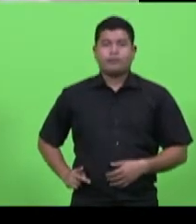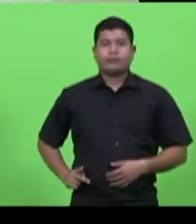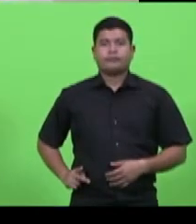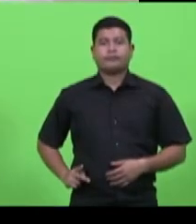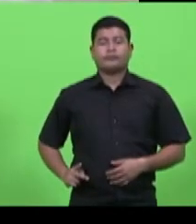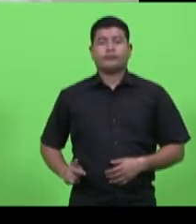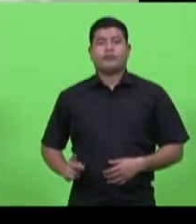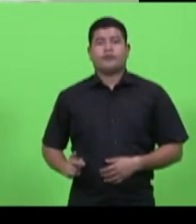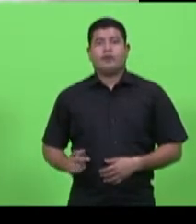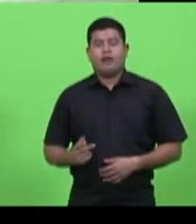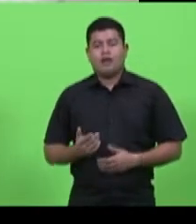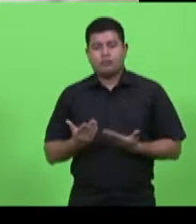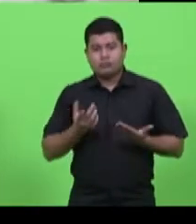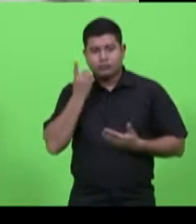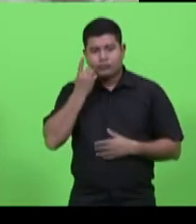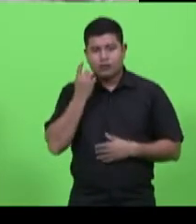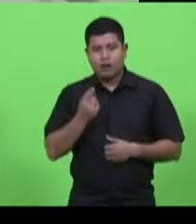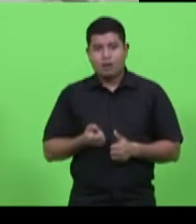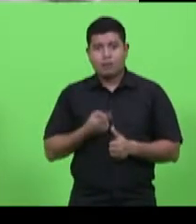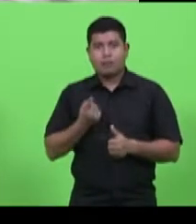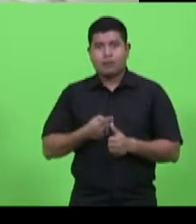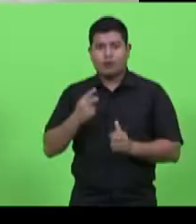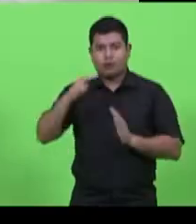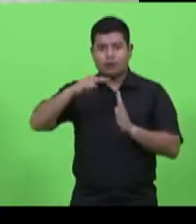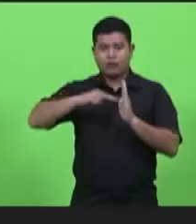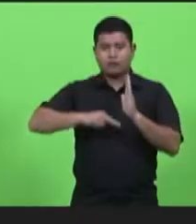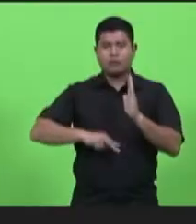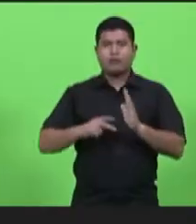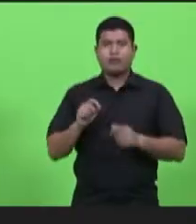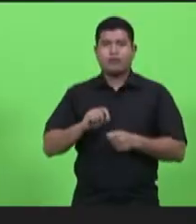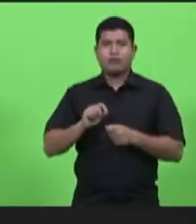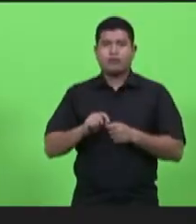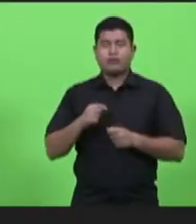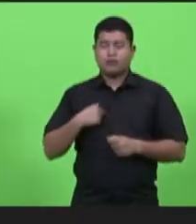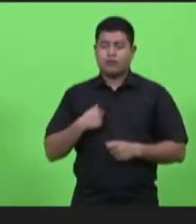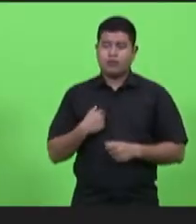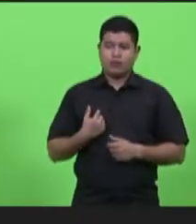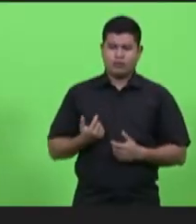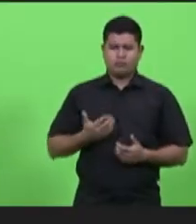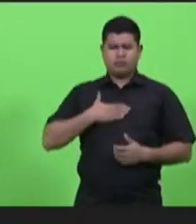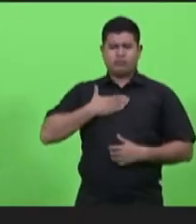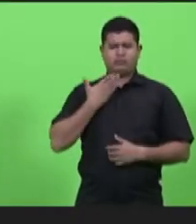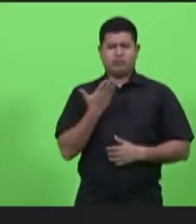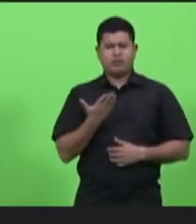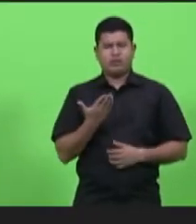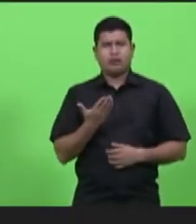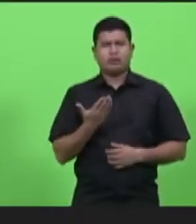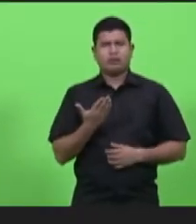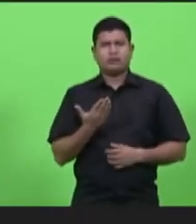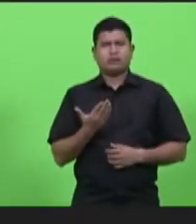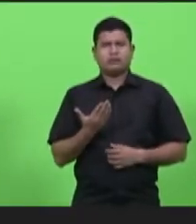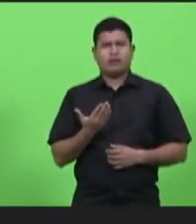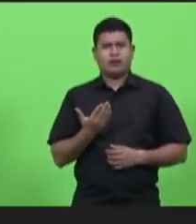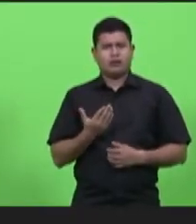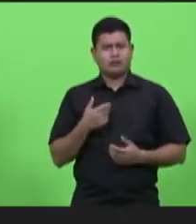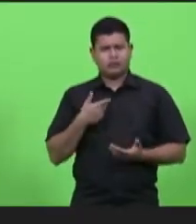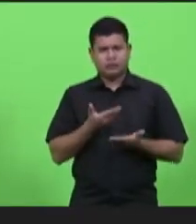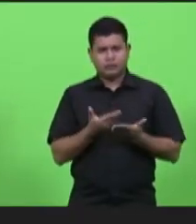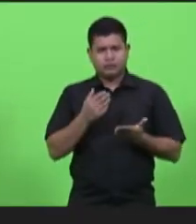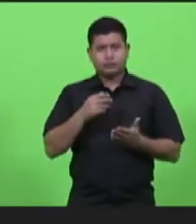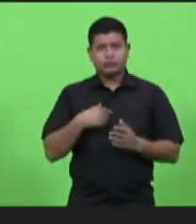no início, na primeira leitura feita ao projeto, eu confesso que eu fiquei um pouco assustado com o texto, mas depois